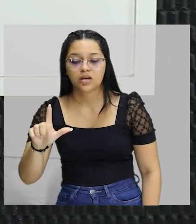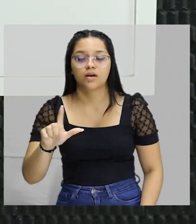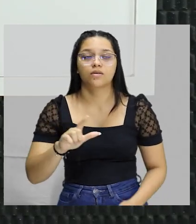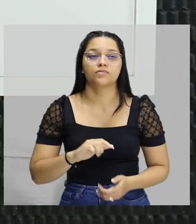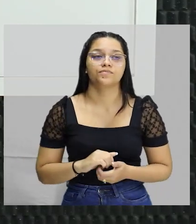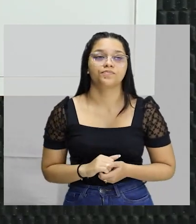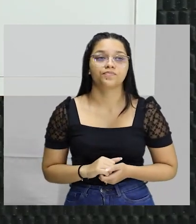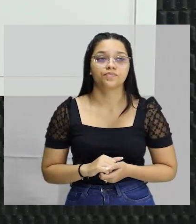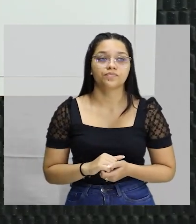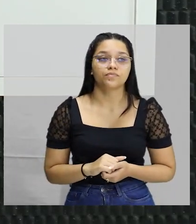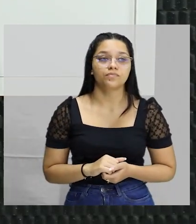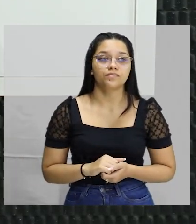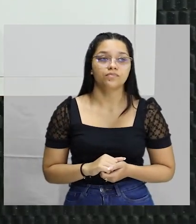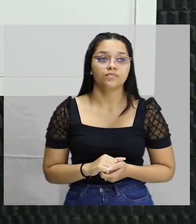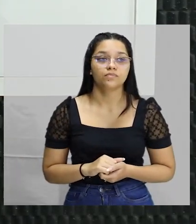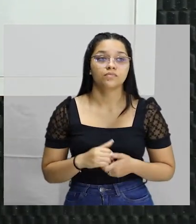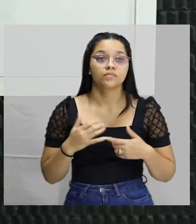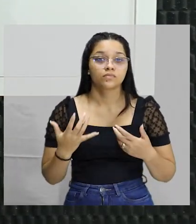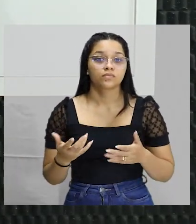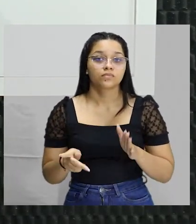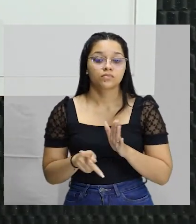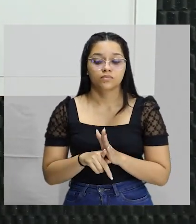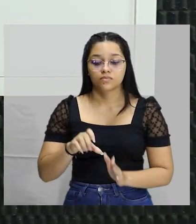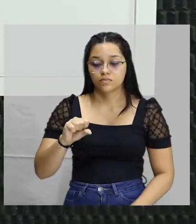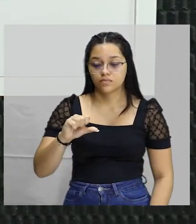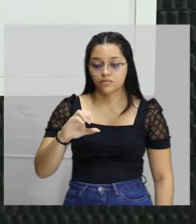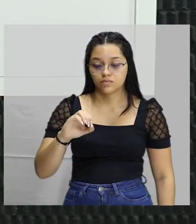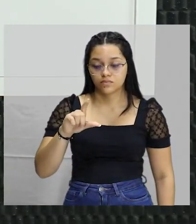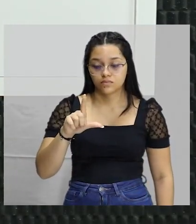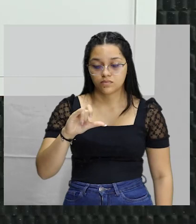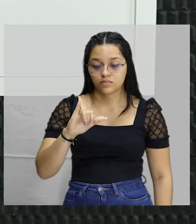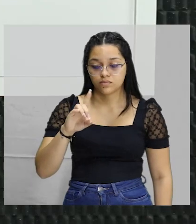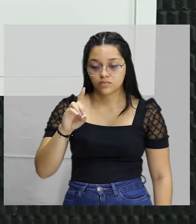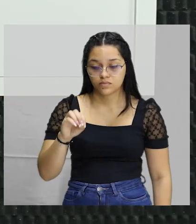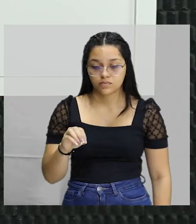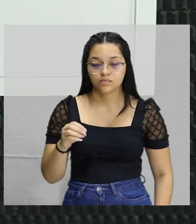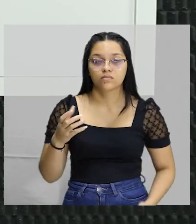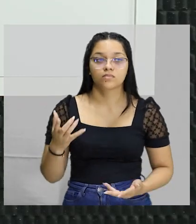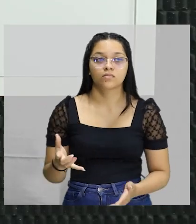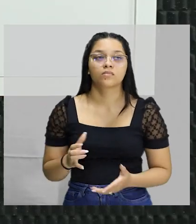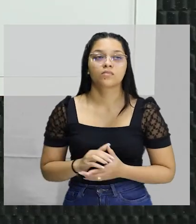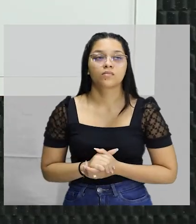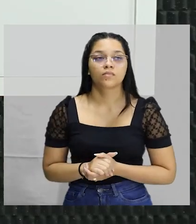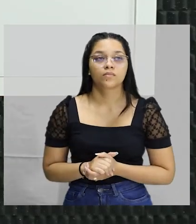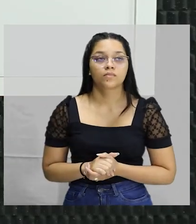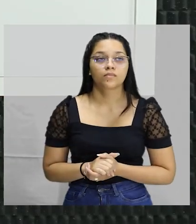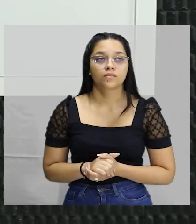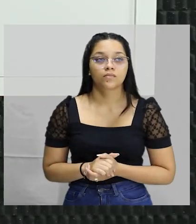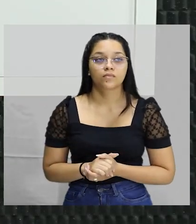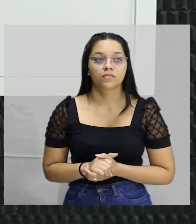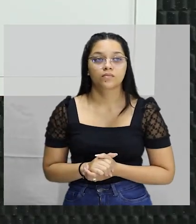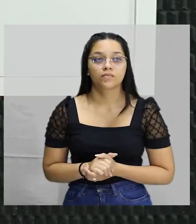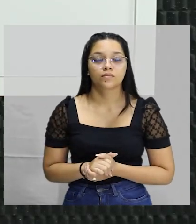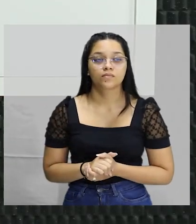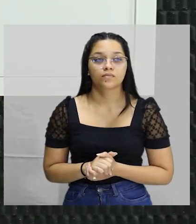Longitudinal, tá certo? Então, no meio sólido, vou colocar aqui,